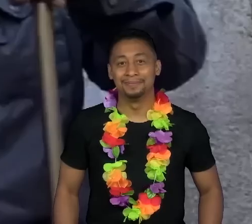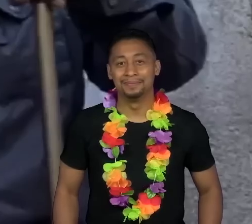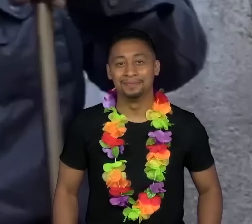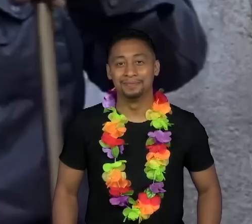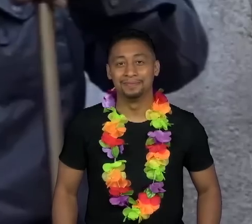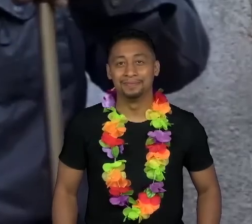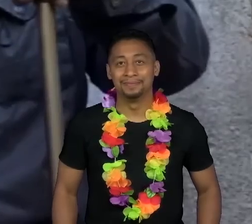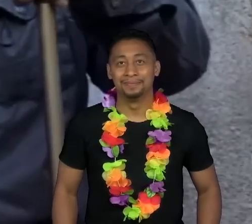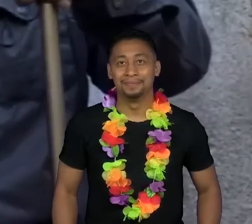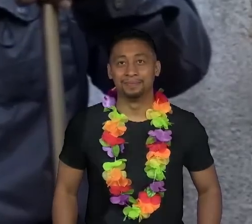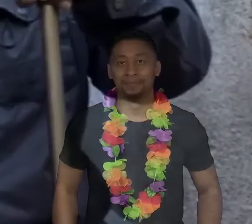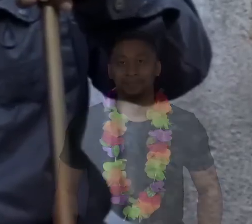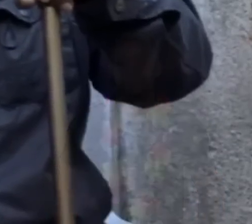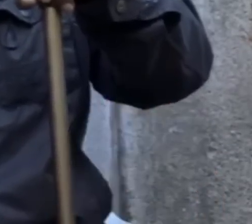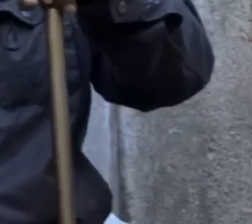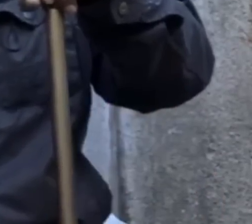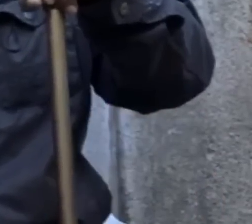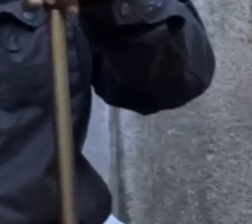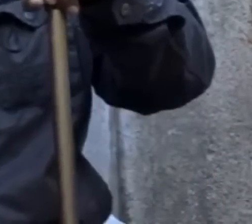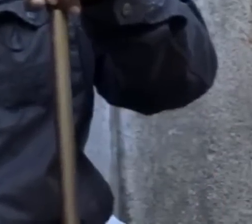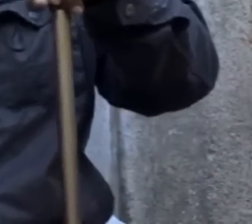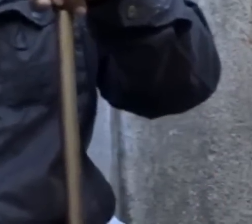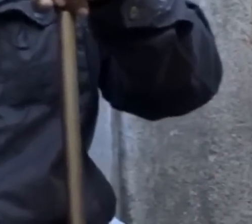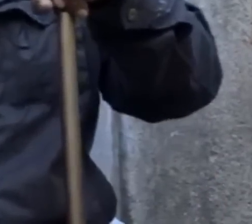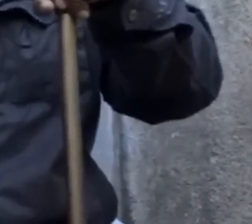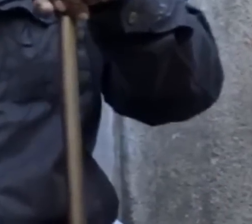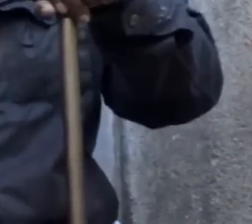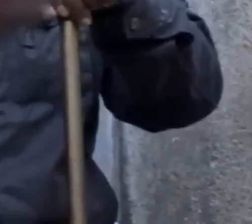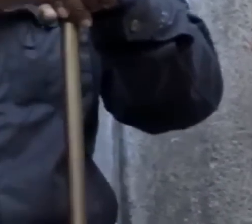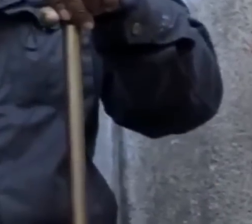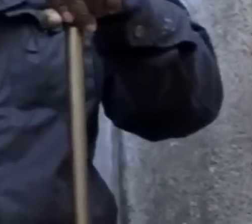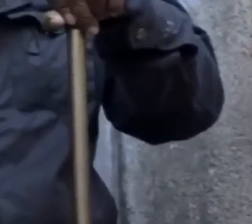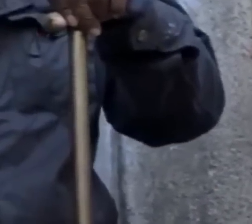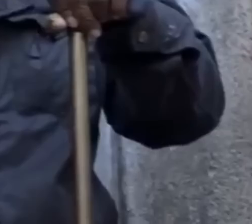Bate o bumbo negro, quero ver o boi gemer.